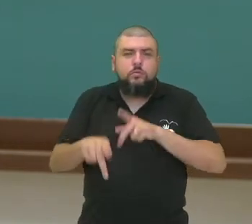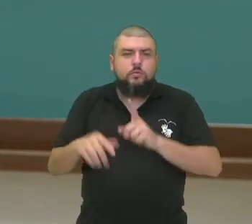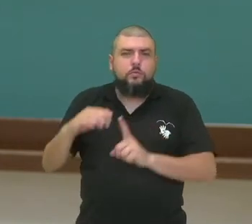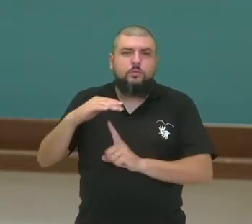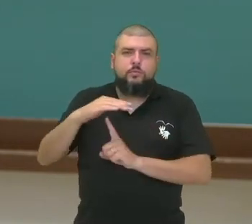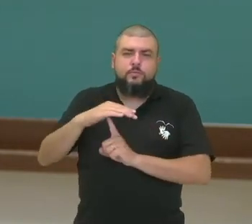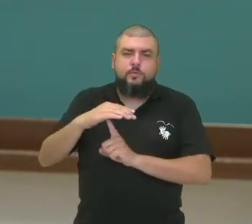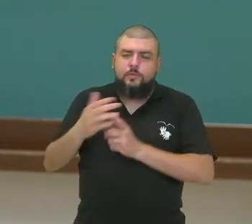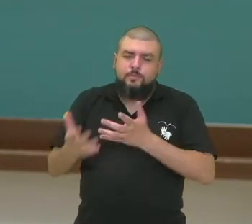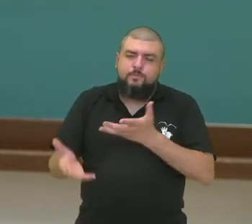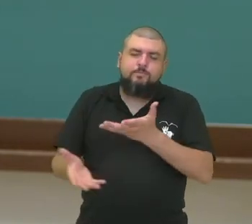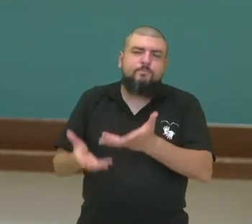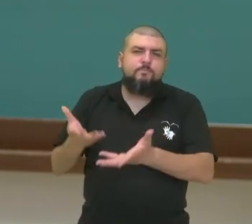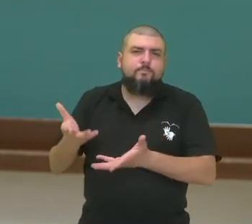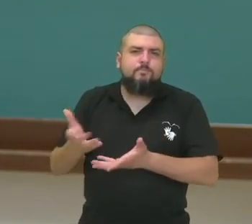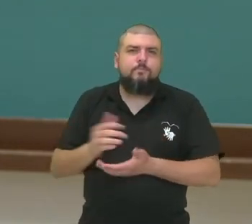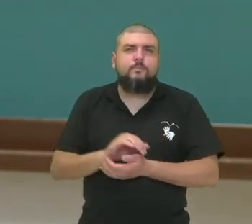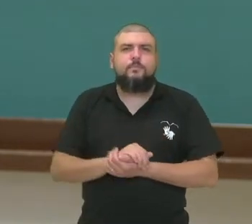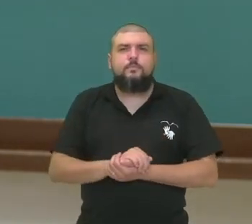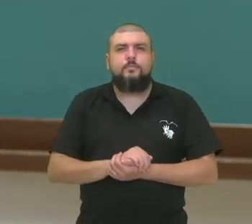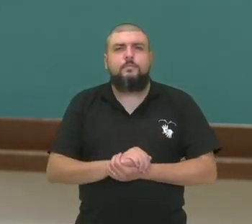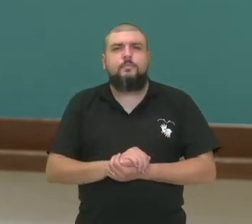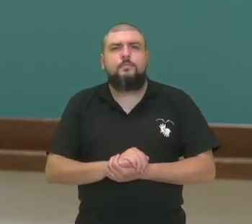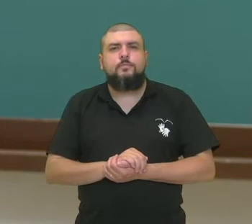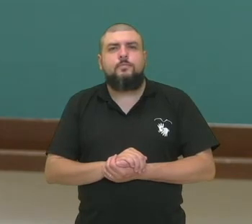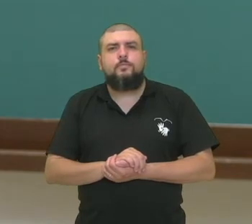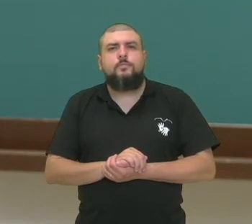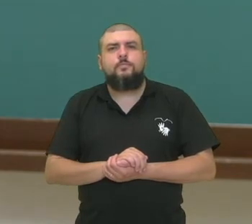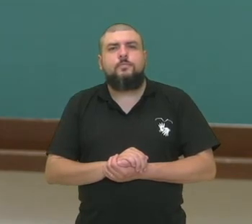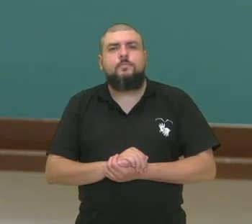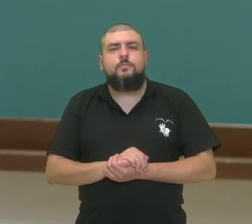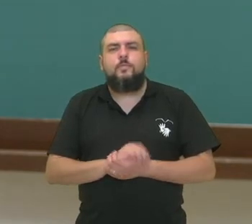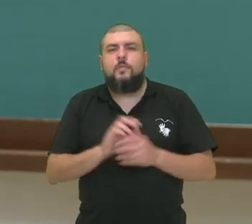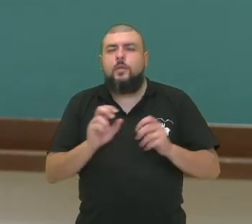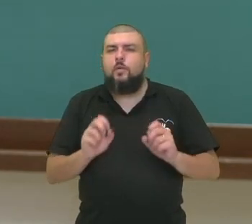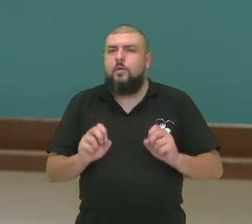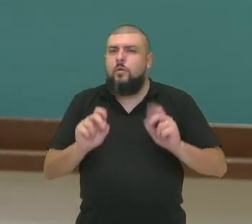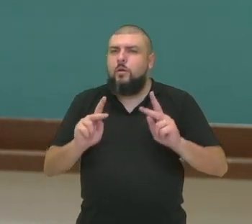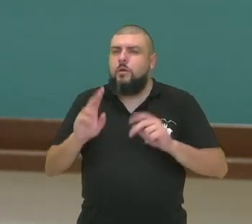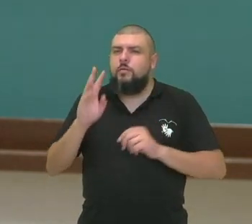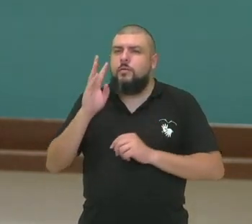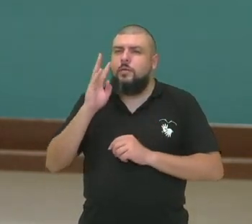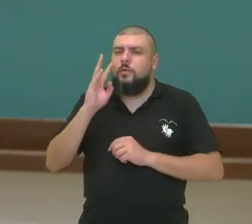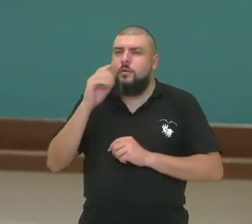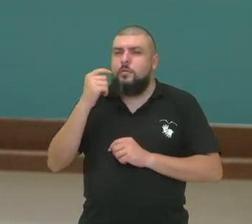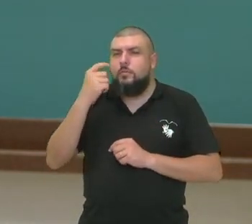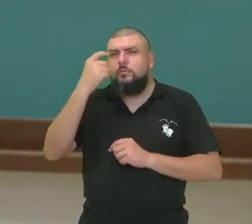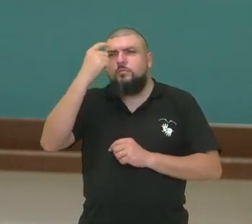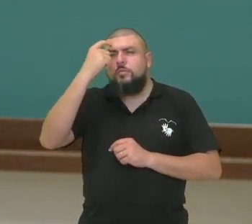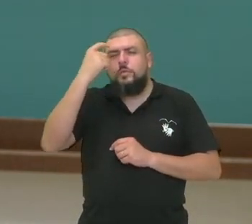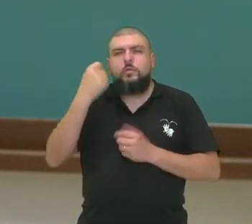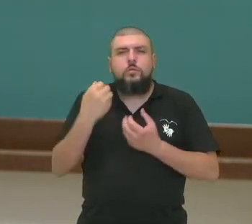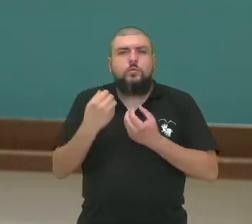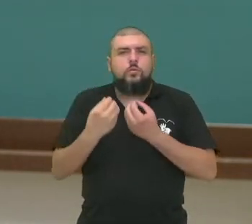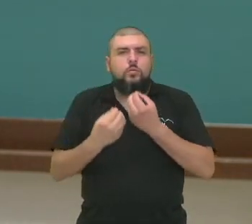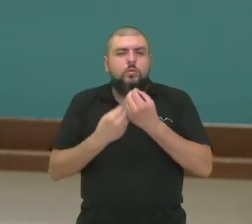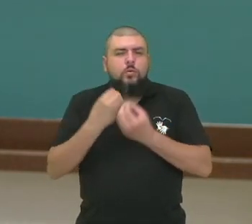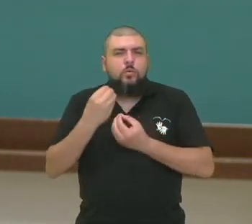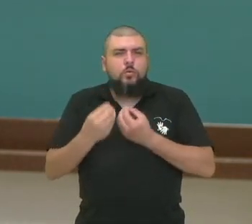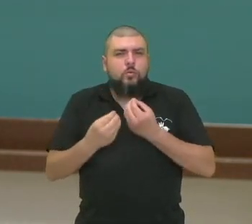muito elogiosa. Falando em hino, legal a gente pensar um pouco mais sobre isso agora através